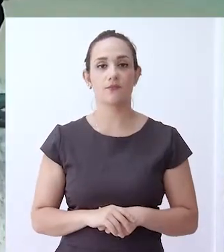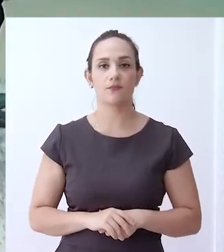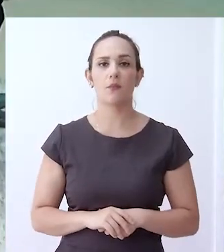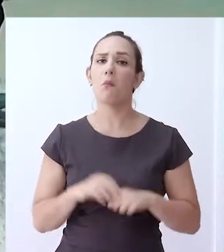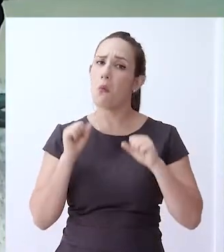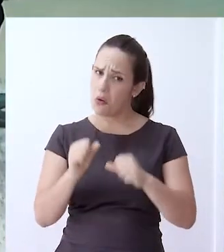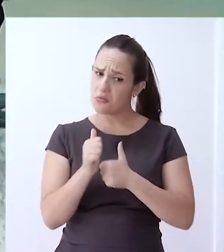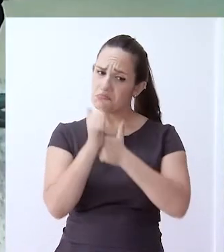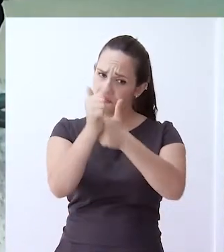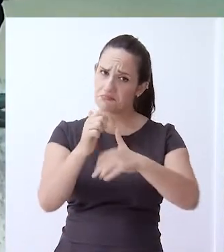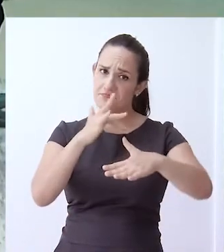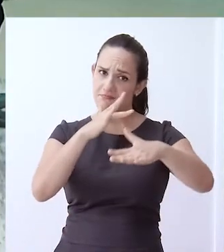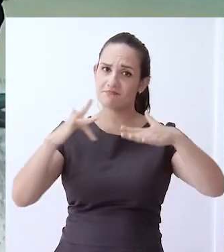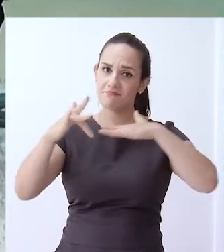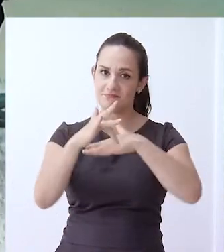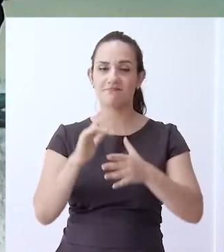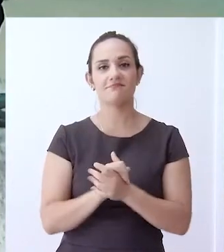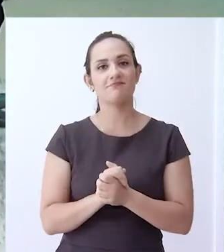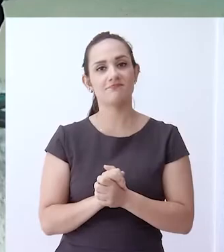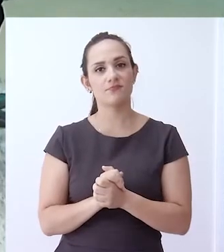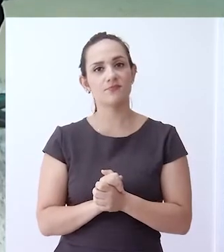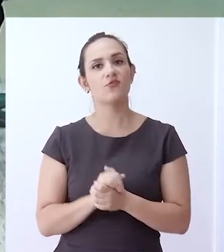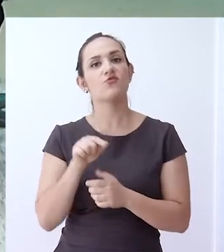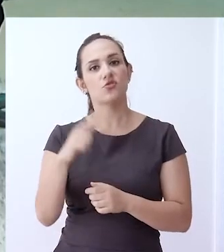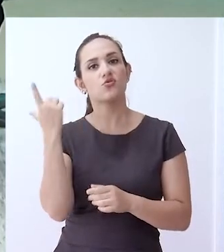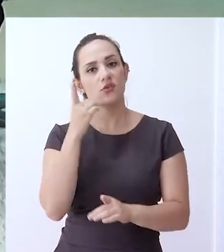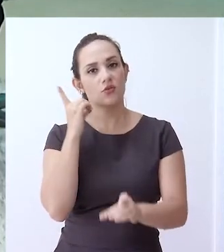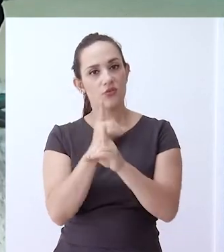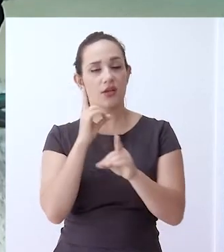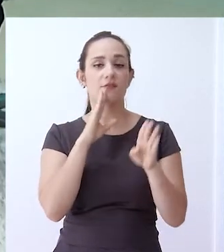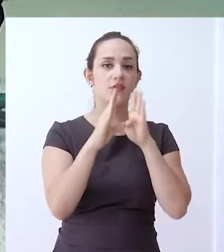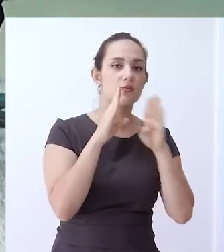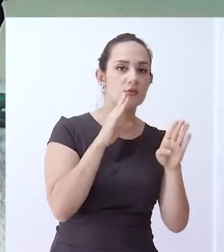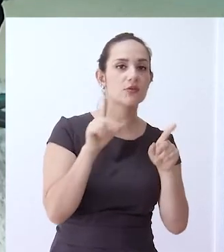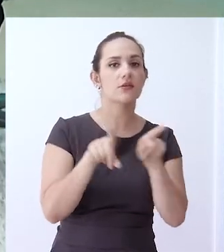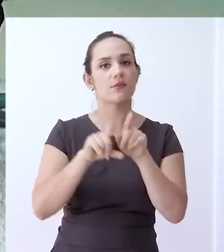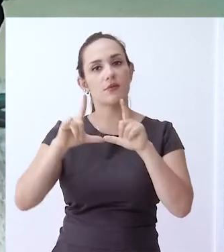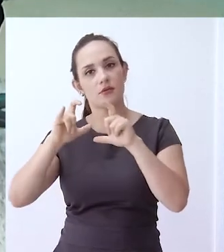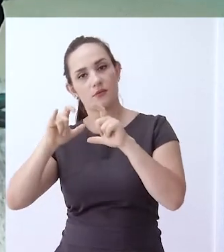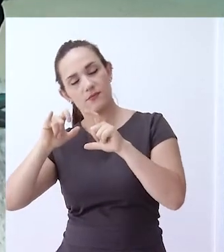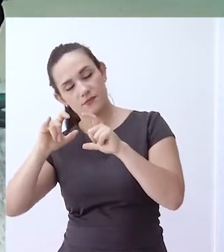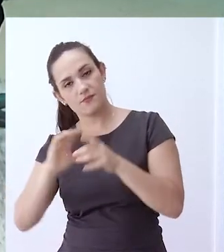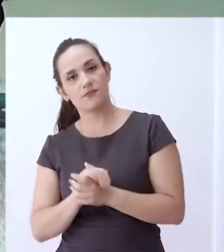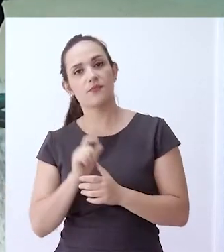O Defensoria Explica fica por aqui. Siga-nos nas redes sociais, a instituição está no